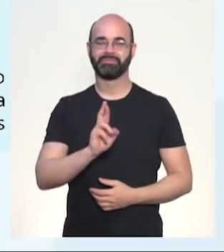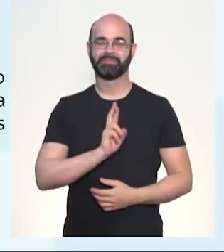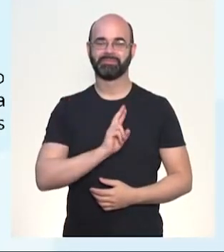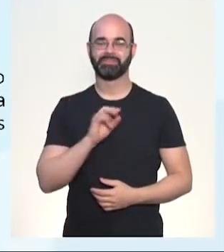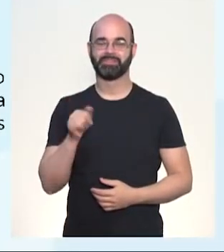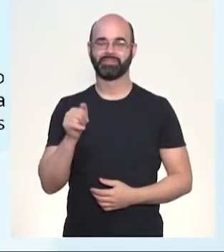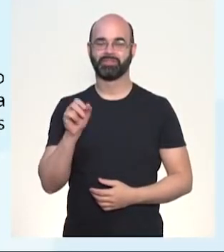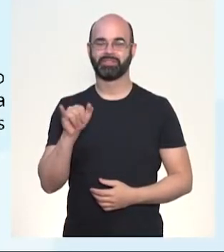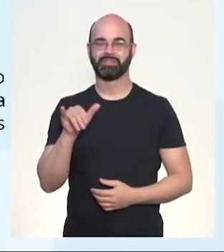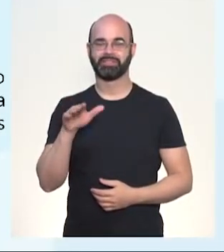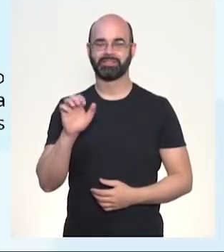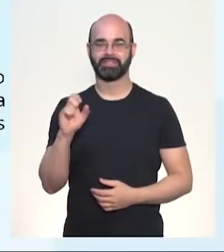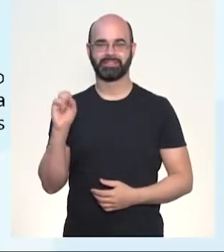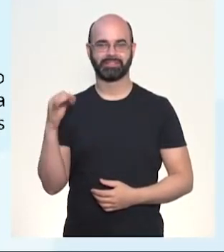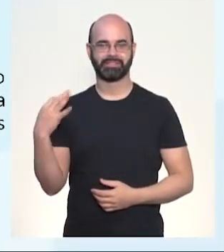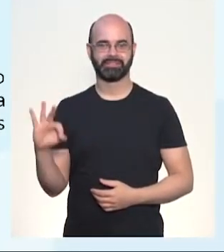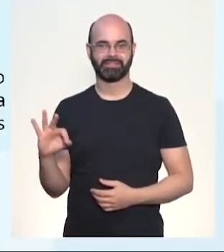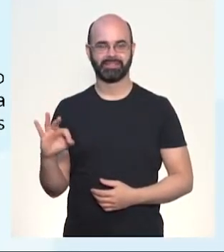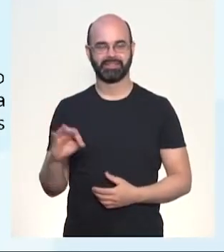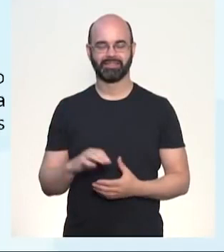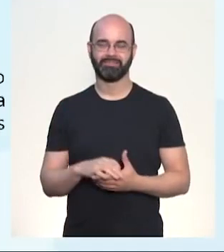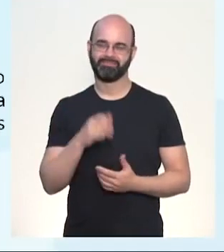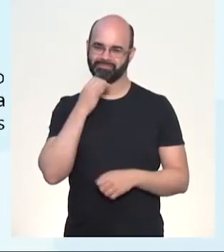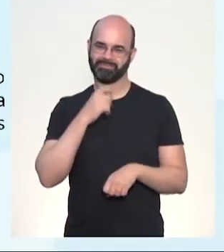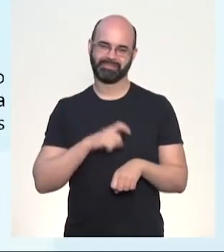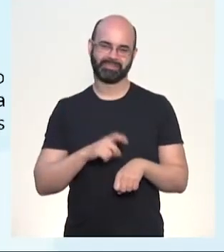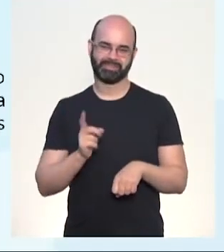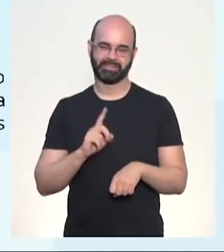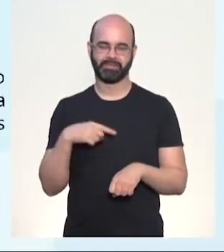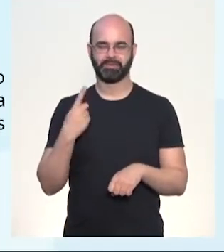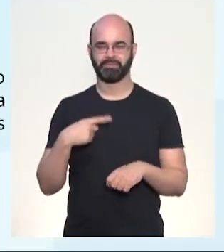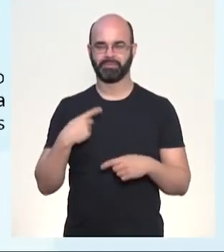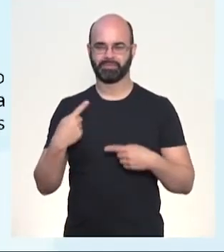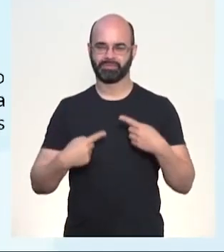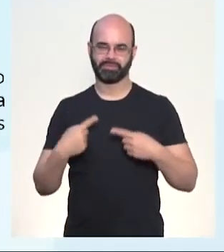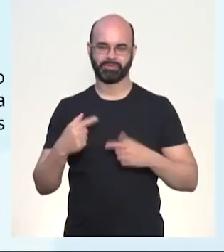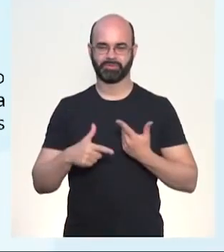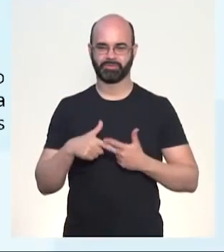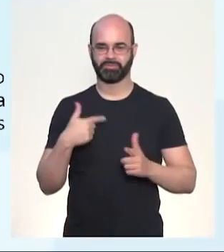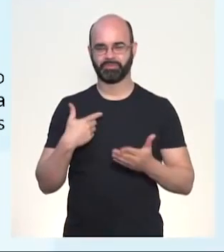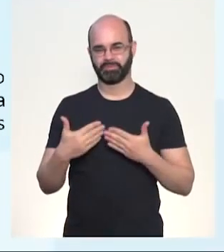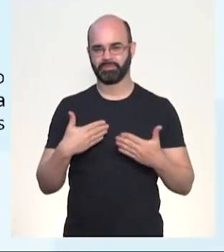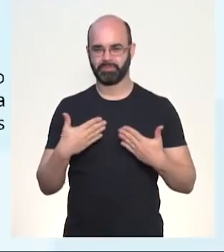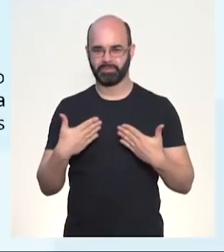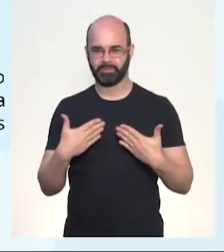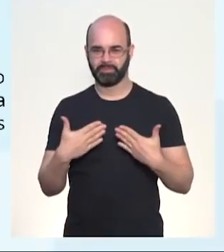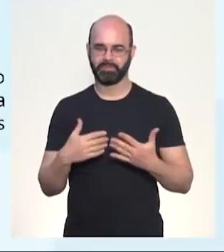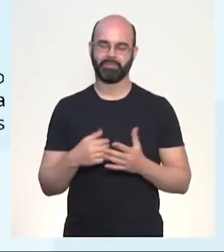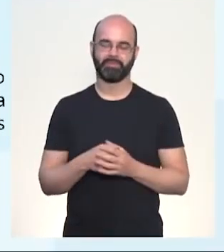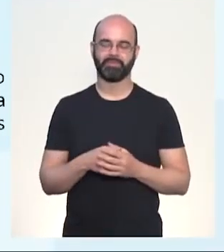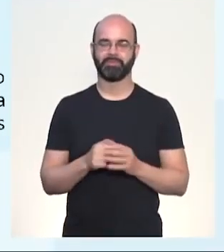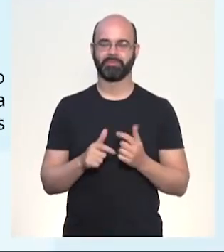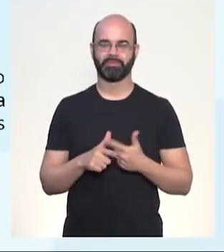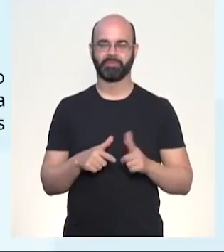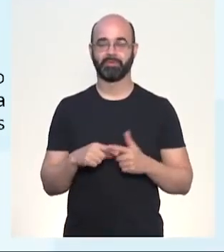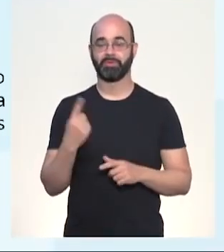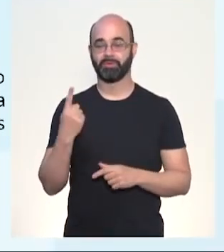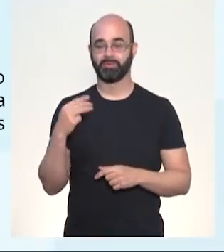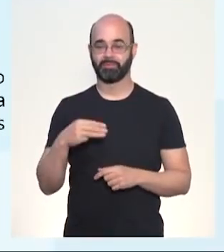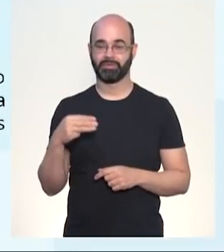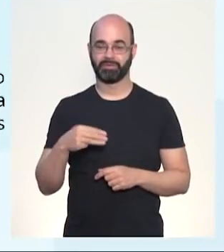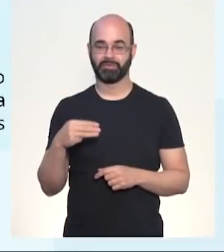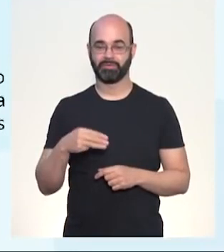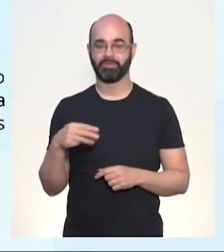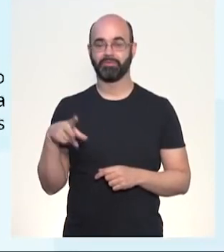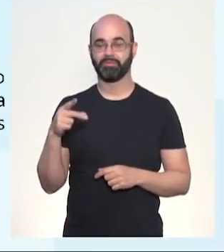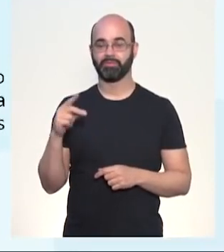formação da Joyce para ver se ela está correta. Não vai dar tempo, mas aí a gente discute e faz a sequência, a lei de formação da Fernanda também. Um minutinho para dizer